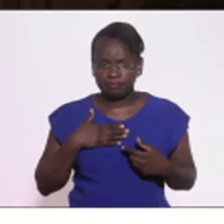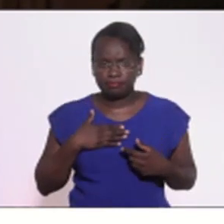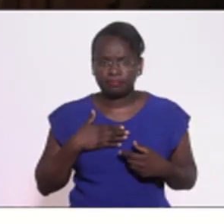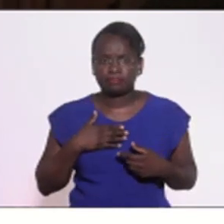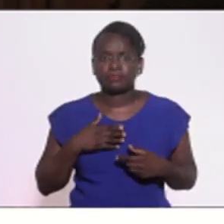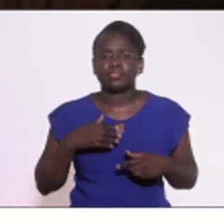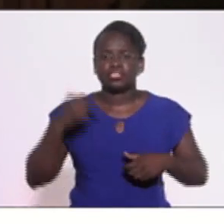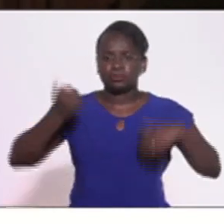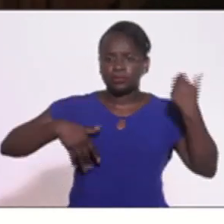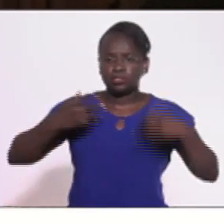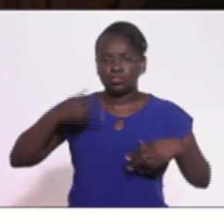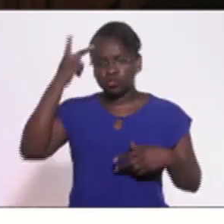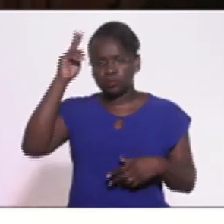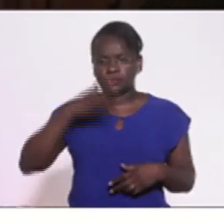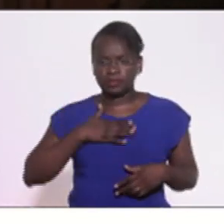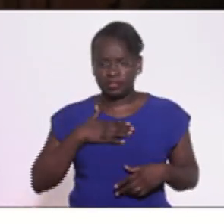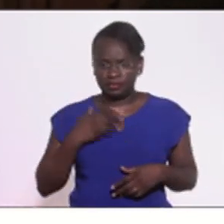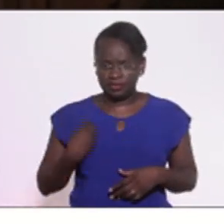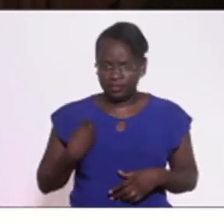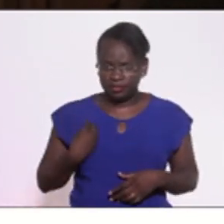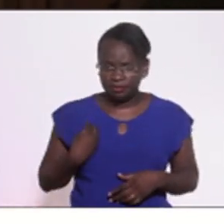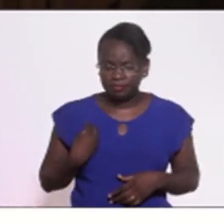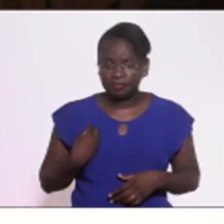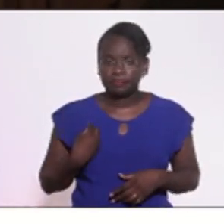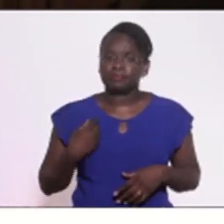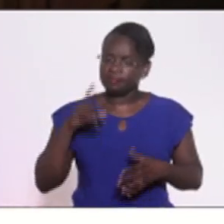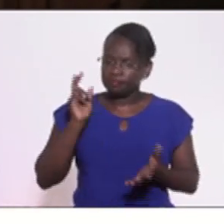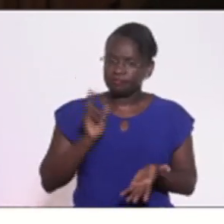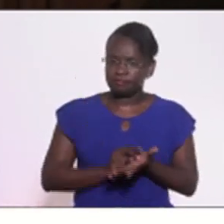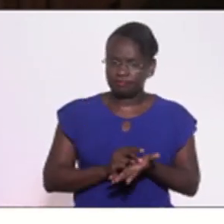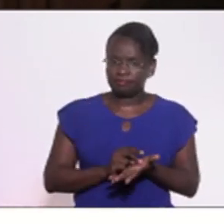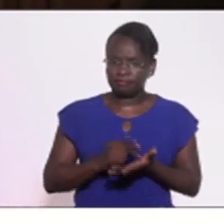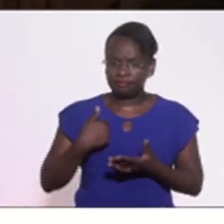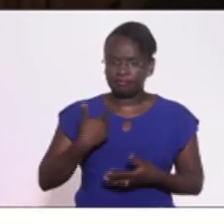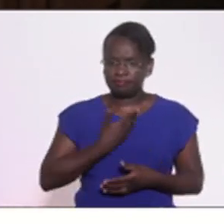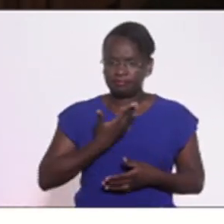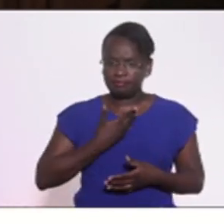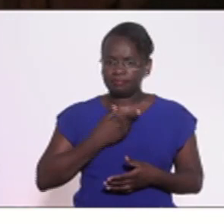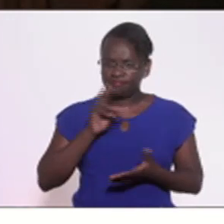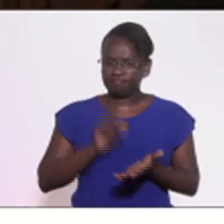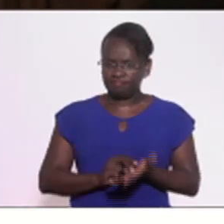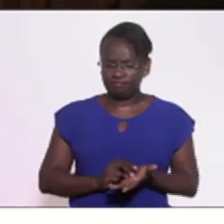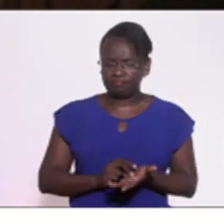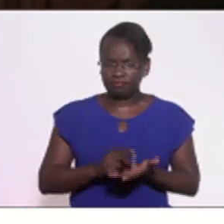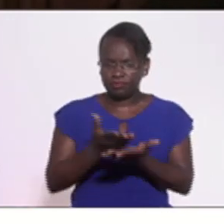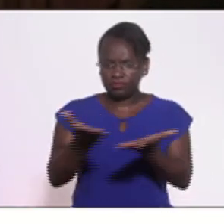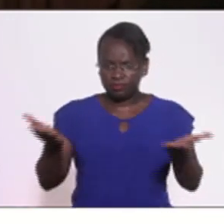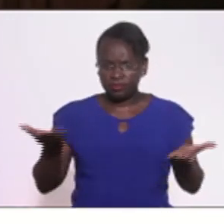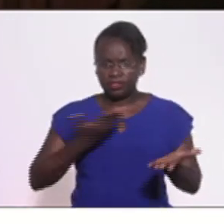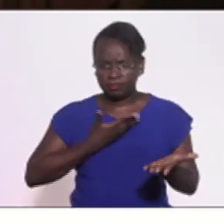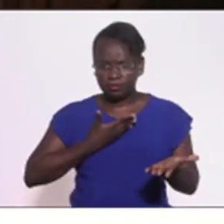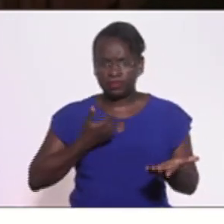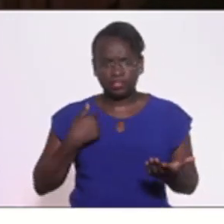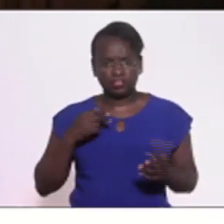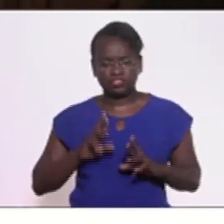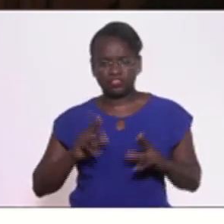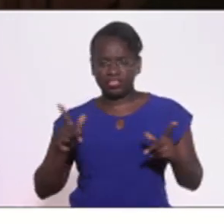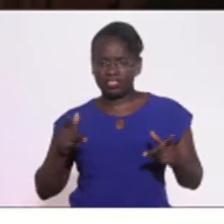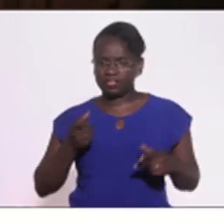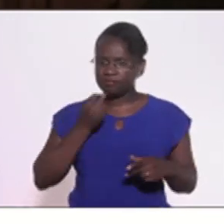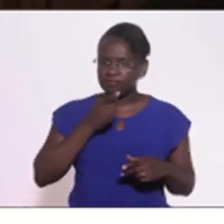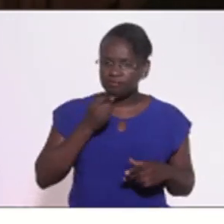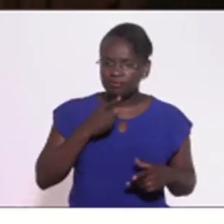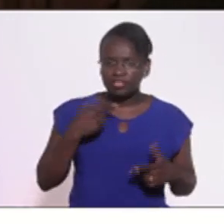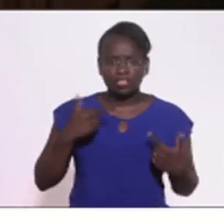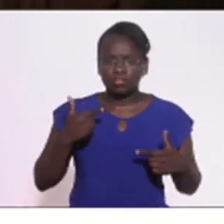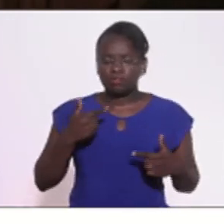que proferiram a meu respeito. De verdade, eu sou amigo dos meus amigos, eu sou irreverente, eu não